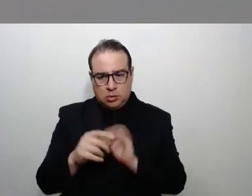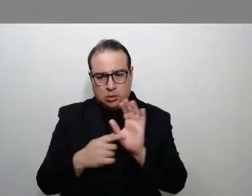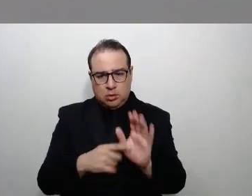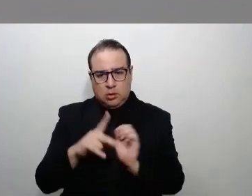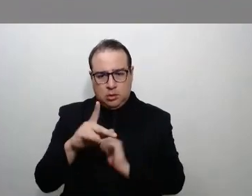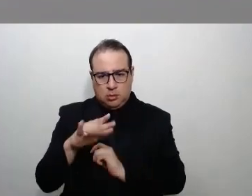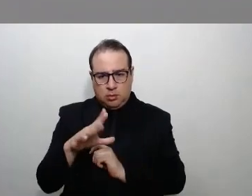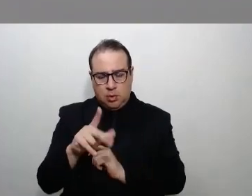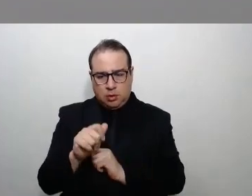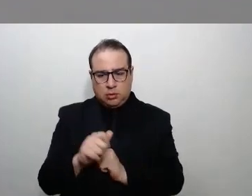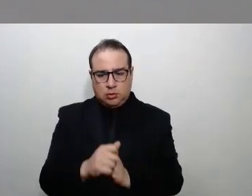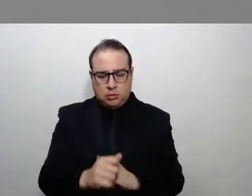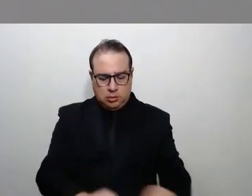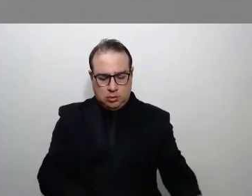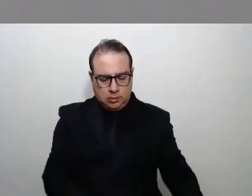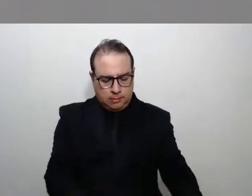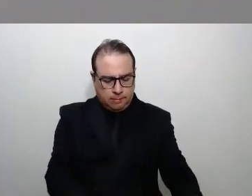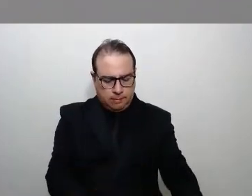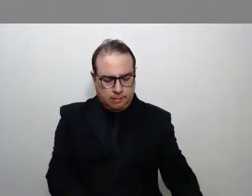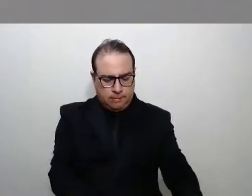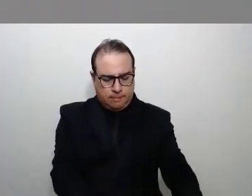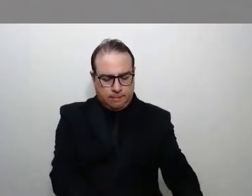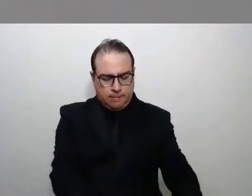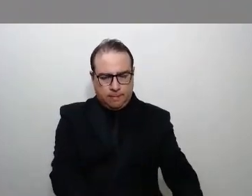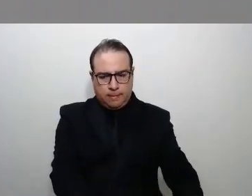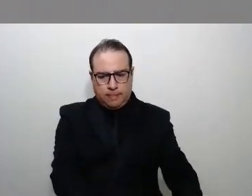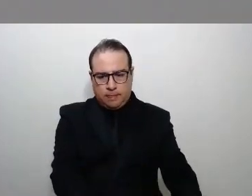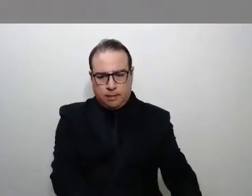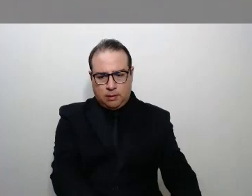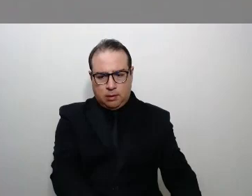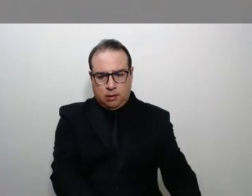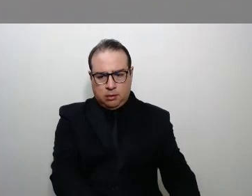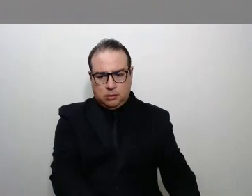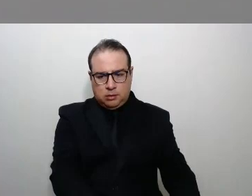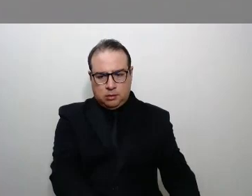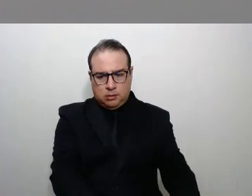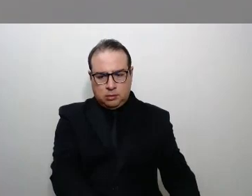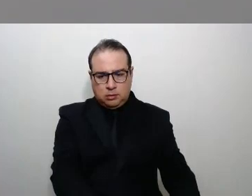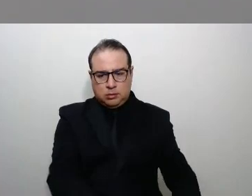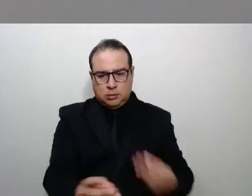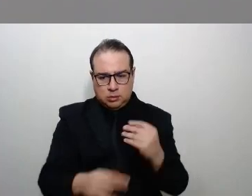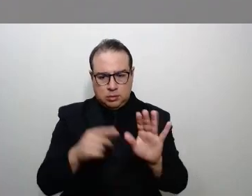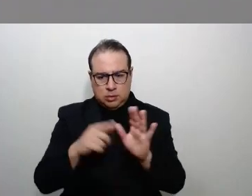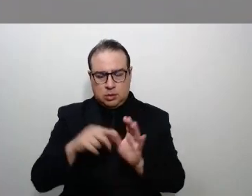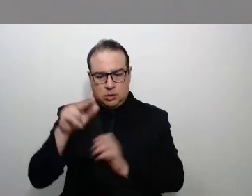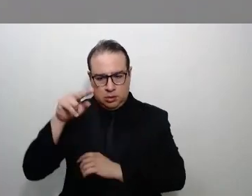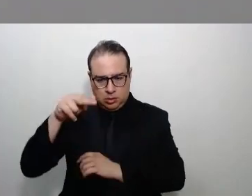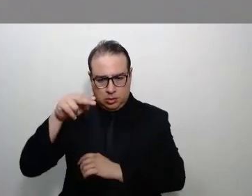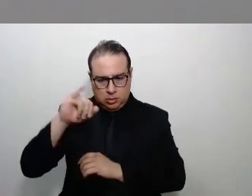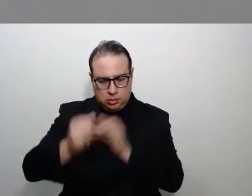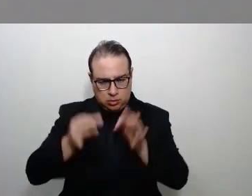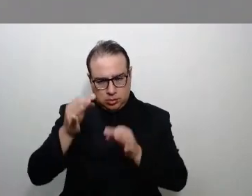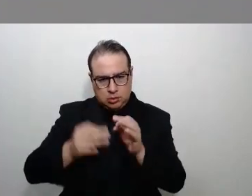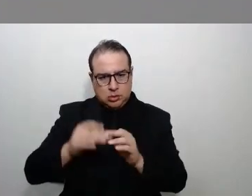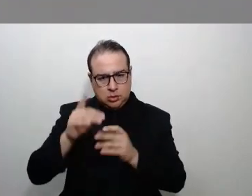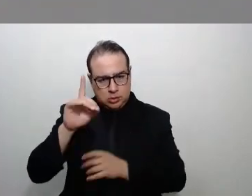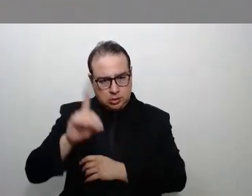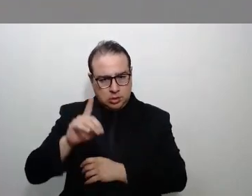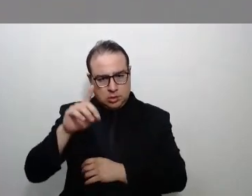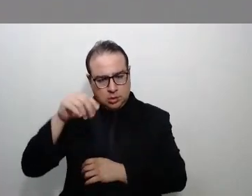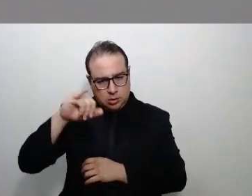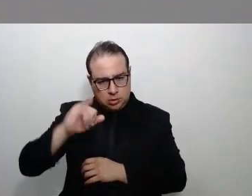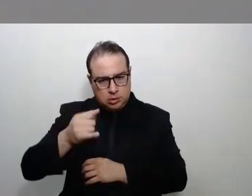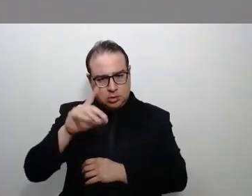Maia Marques e o Juiz de Direito Francisco Seráfico da Nóbrega Coutinho com a palavra